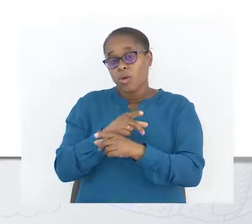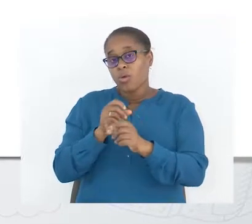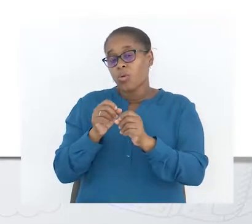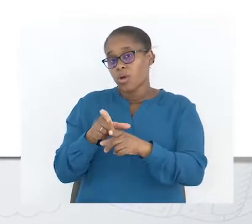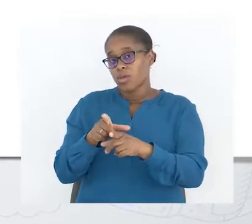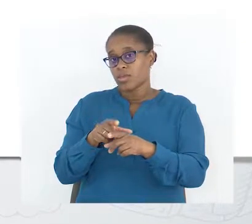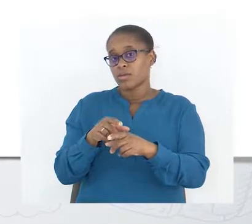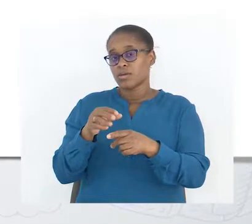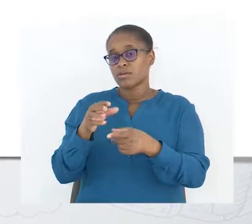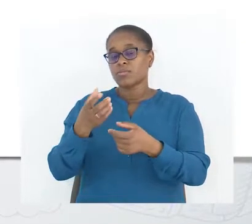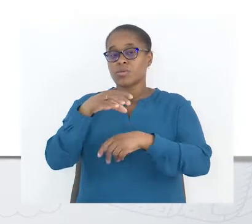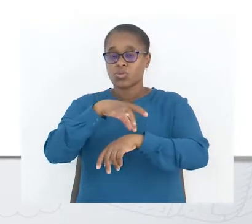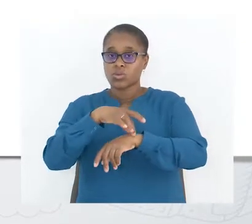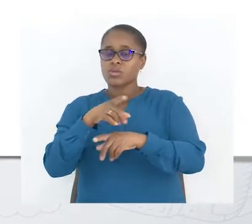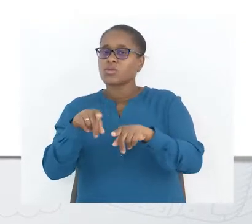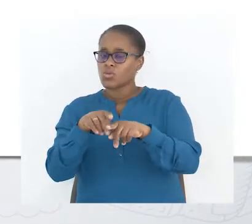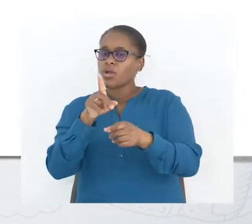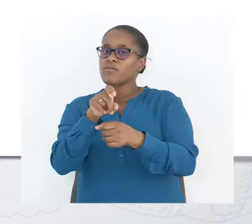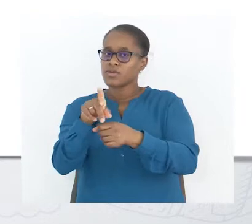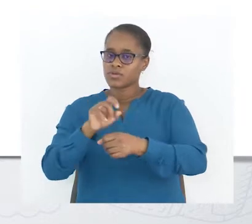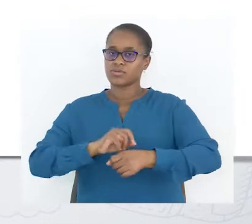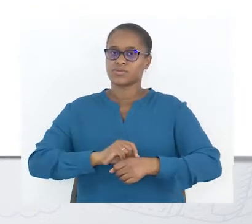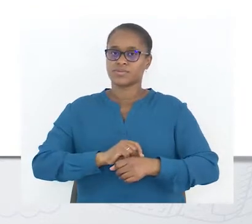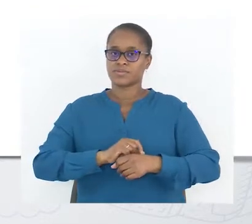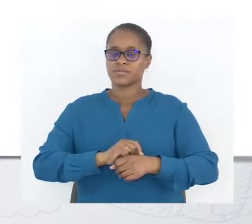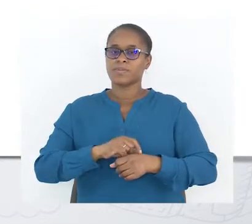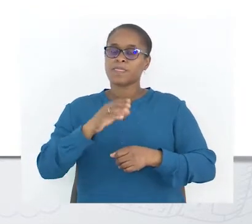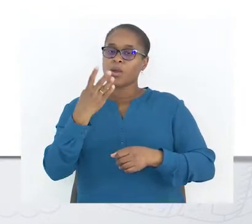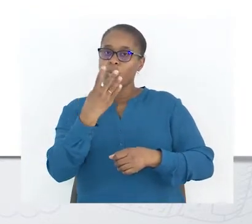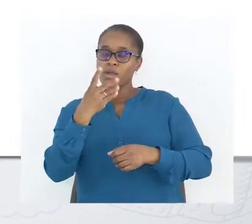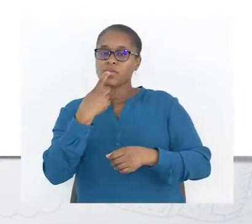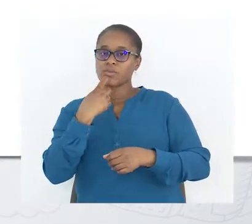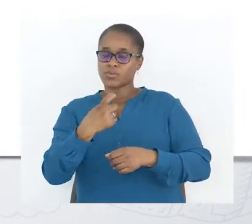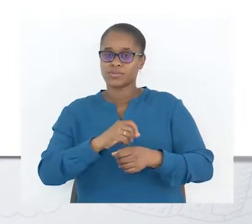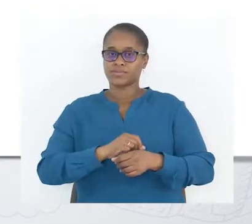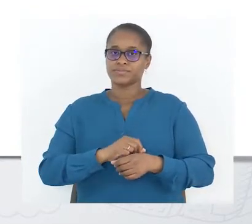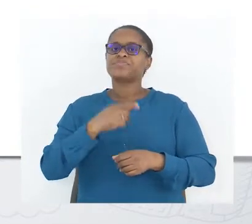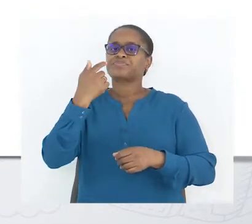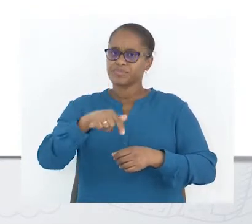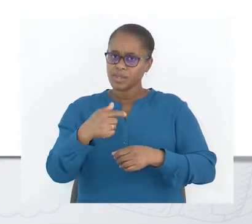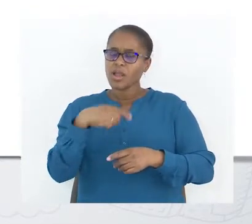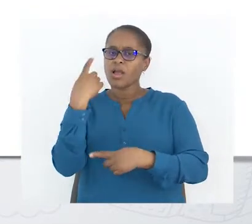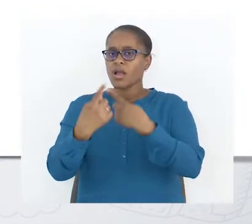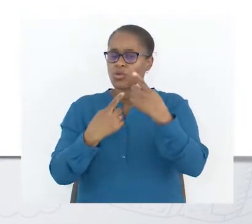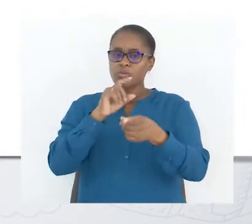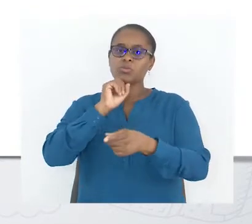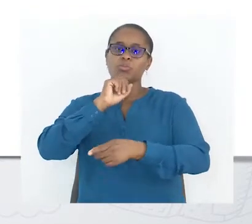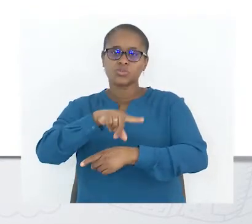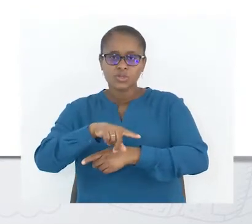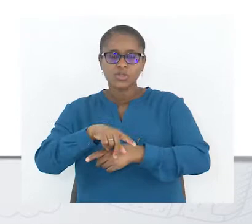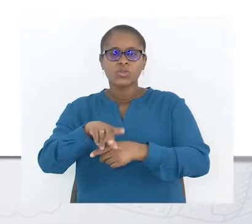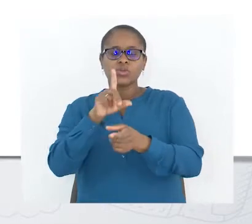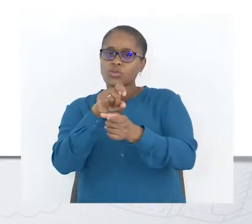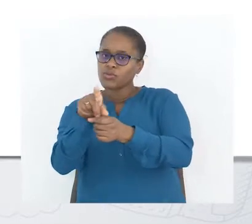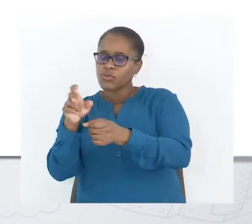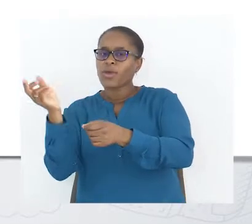pelo mesmo vírus. A quarta pergunta: existe alguma possibilidade de o